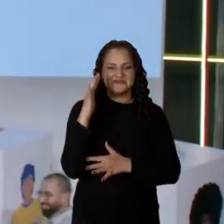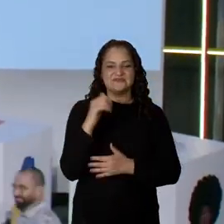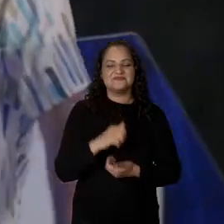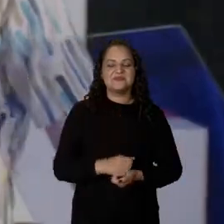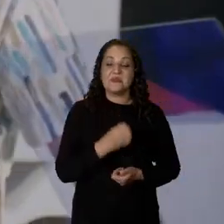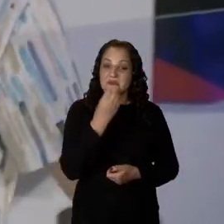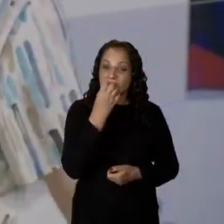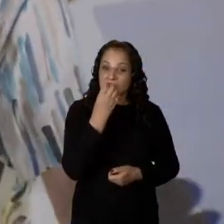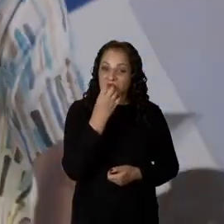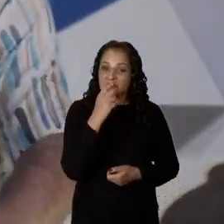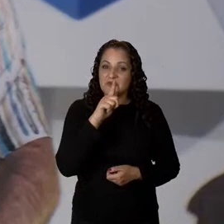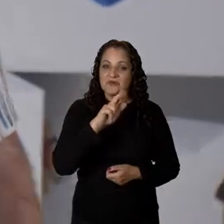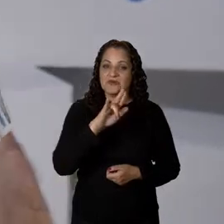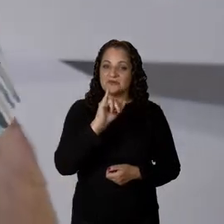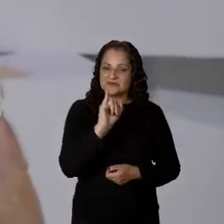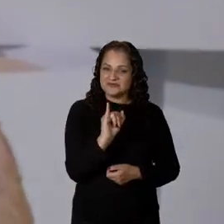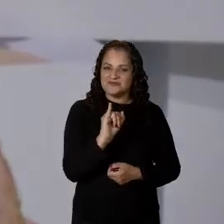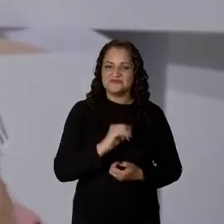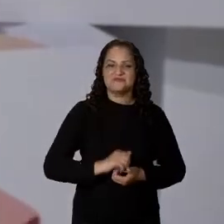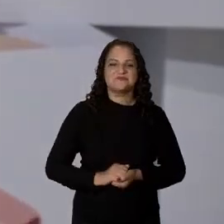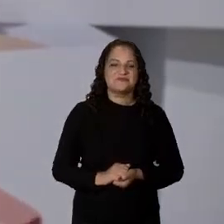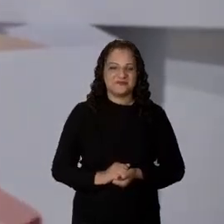Boa, Gui!